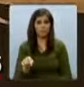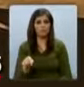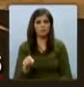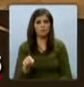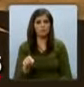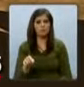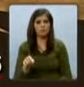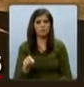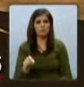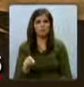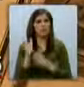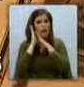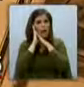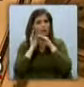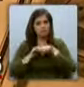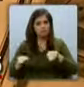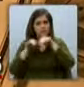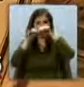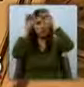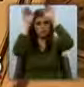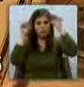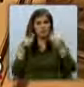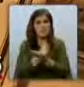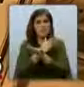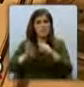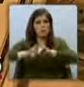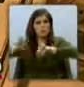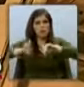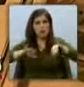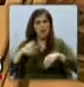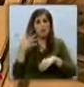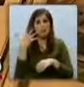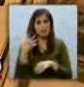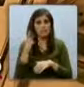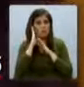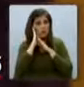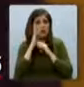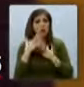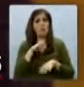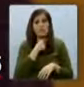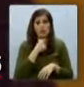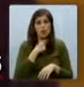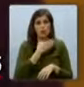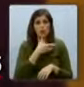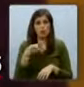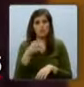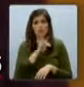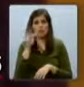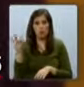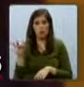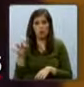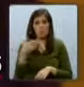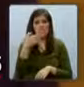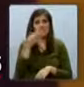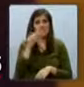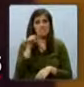as camaratas, não é? Cada separação é de 5 lugares, mas em agosto de 44 estávamos 70